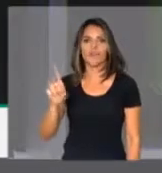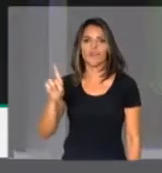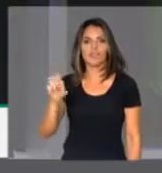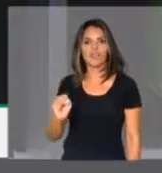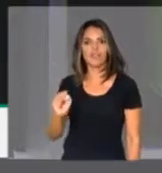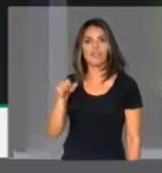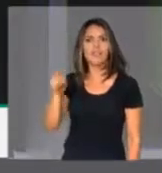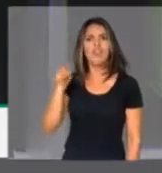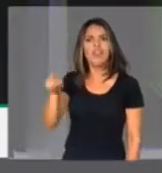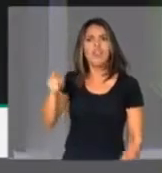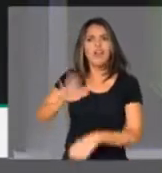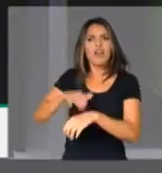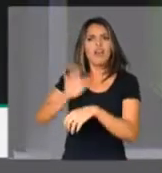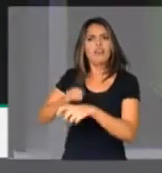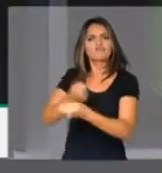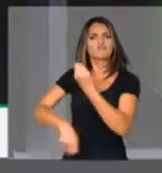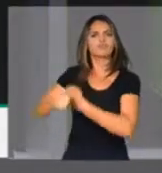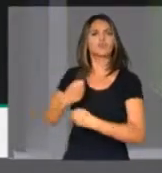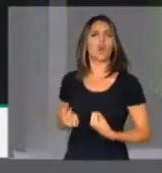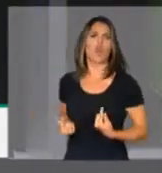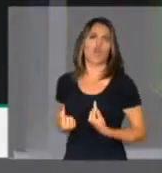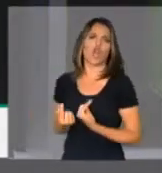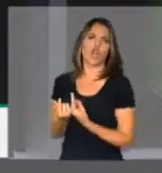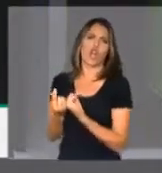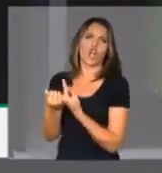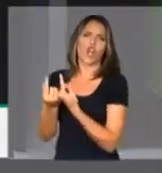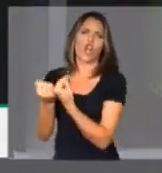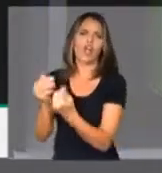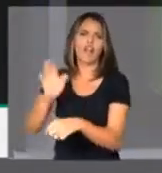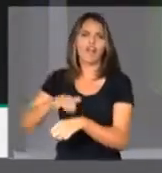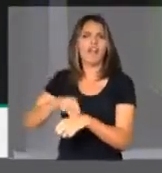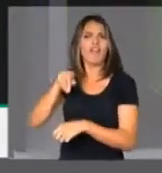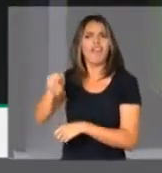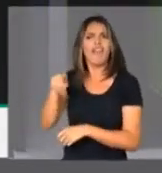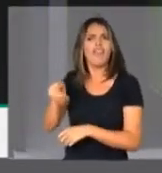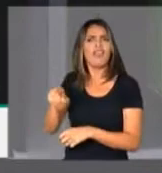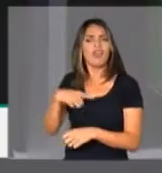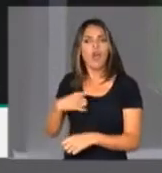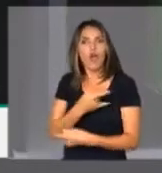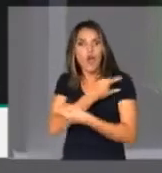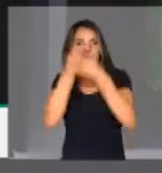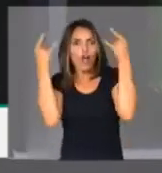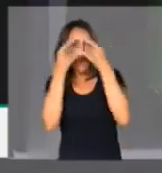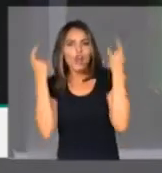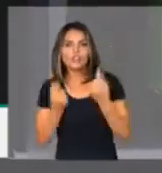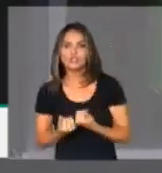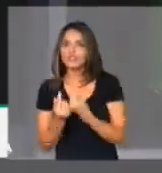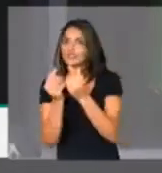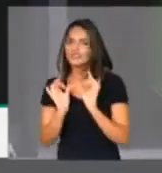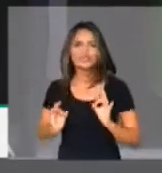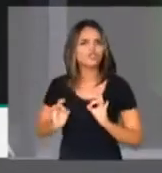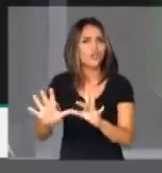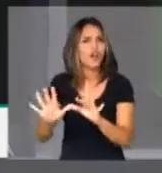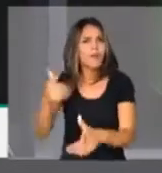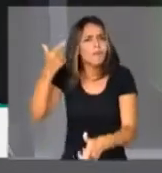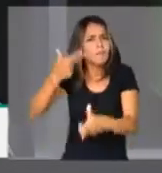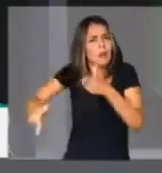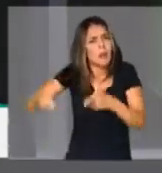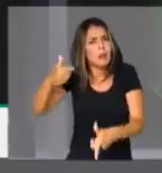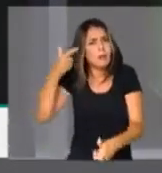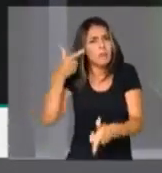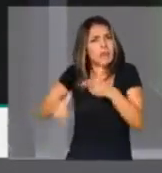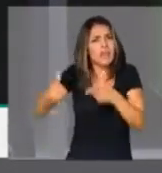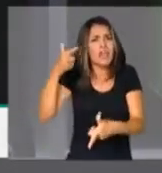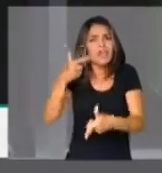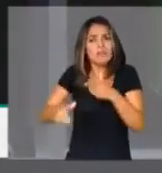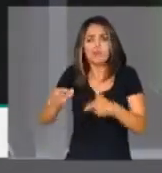é operador do mercado financeiro, especulador financeiro, com problemas graves com